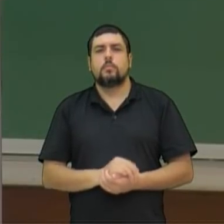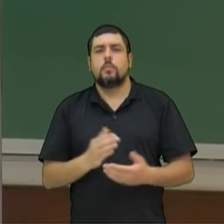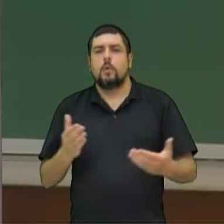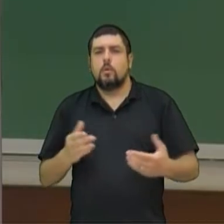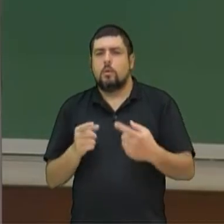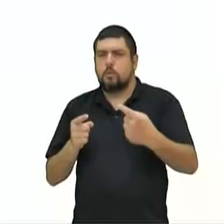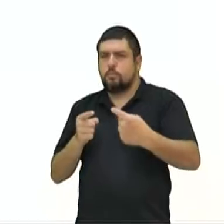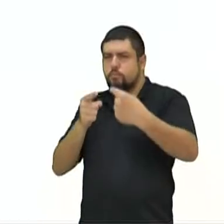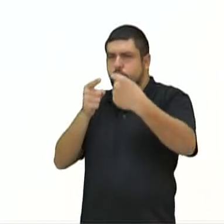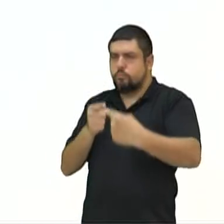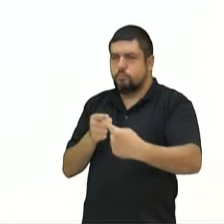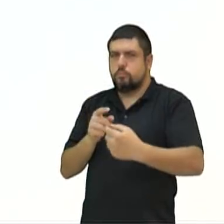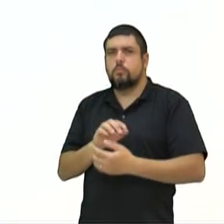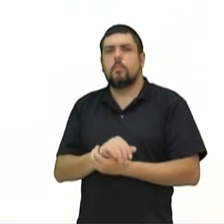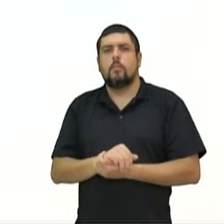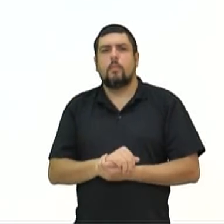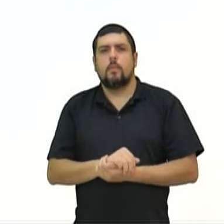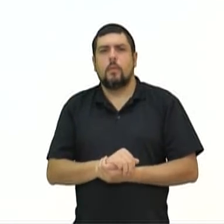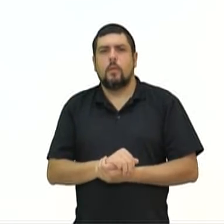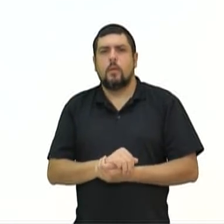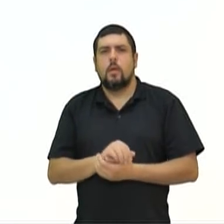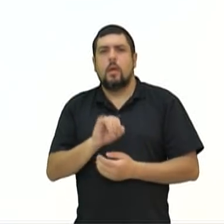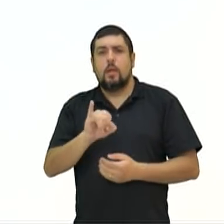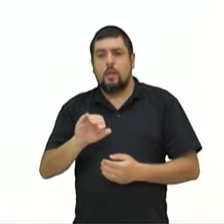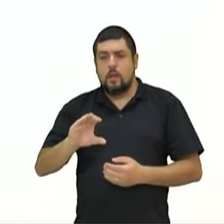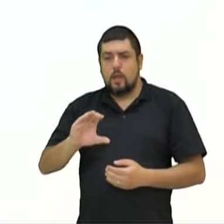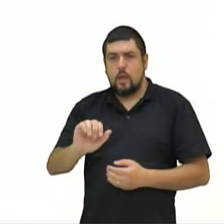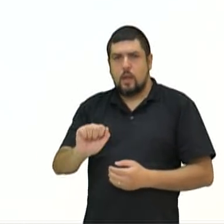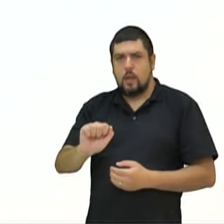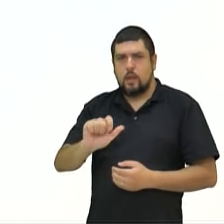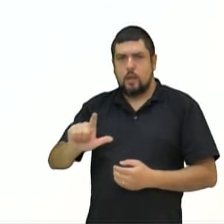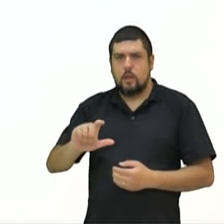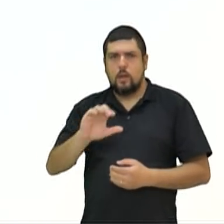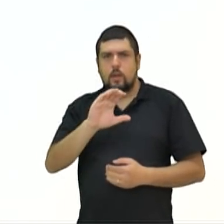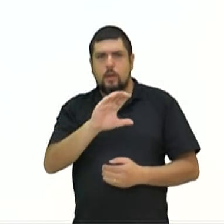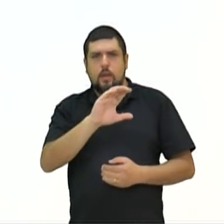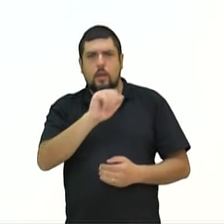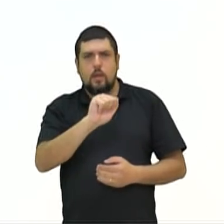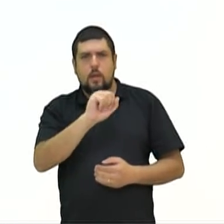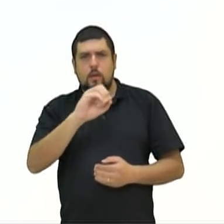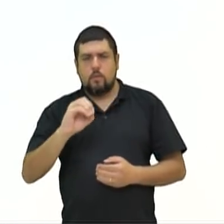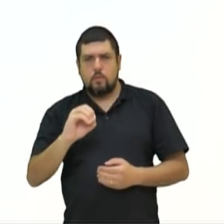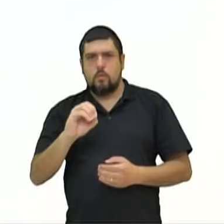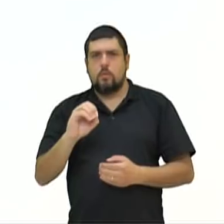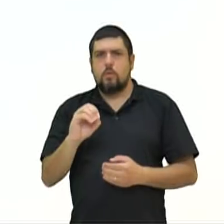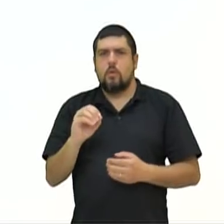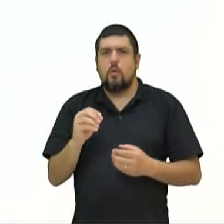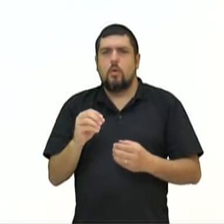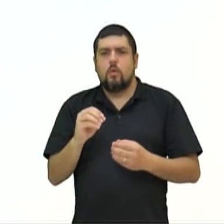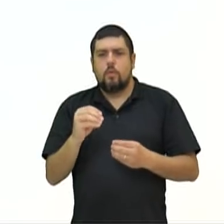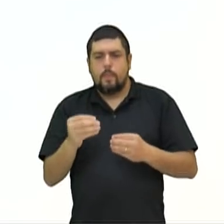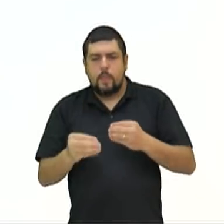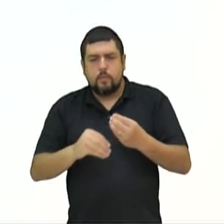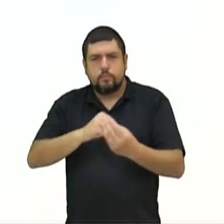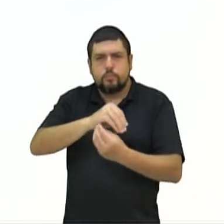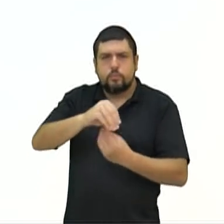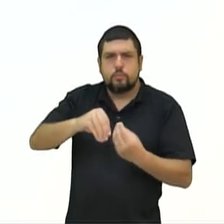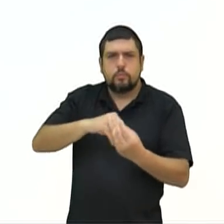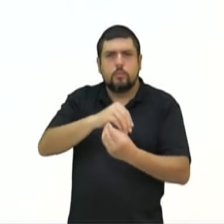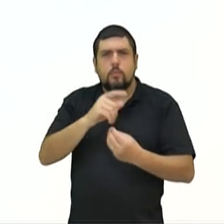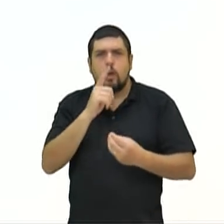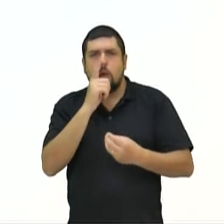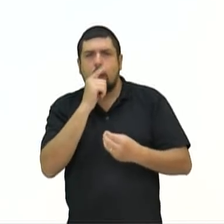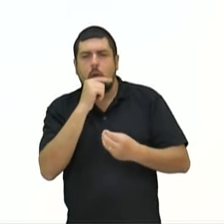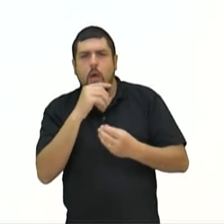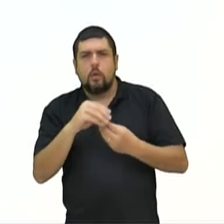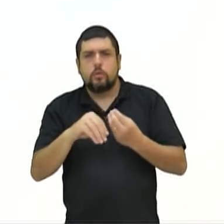Perguntinha simples para vocês. Se a cal virgem, CaO, for hidratada, reage com a água e